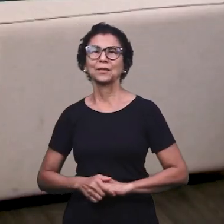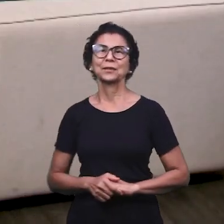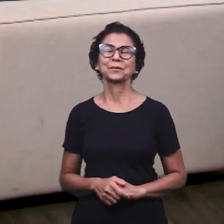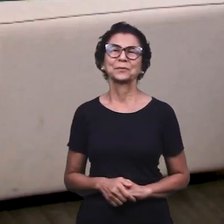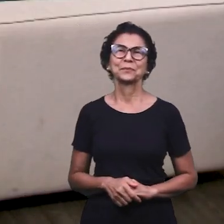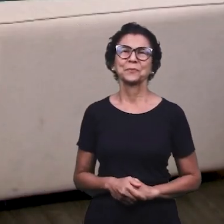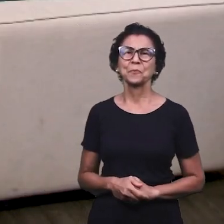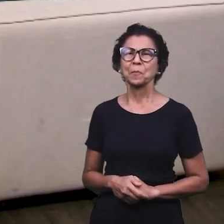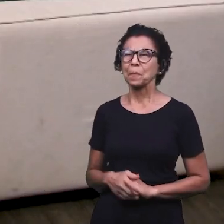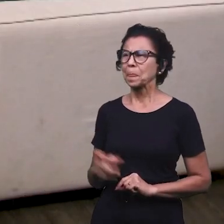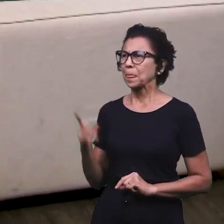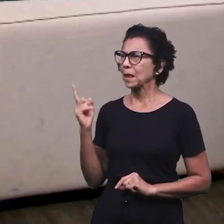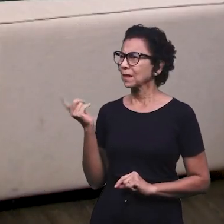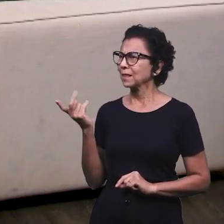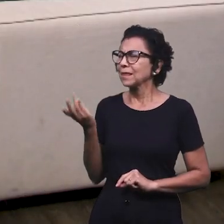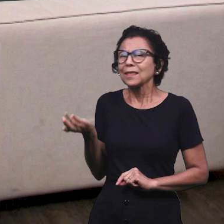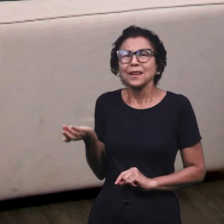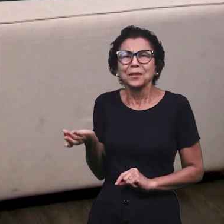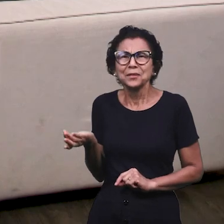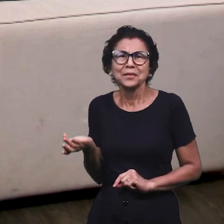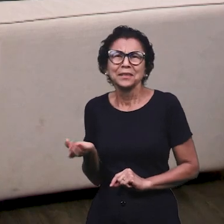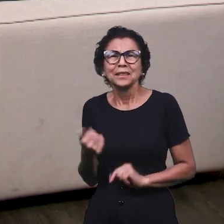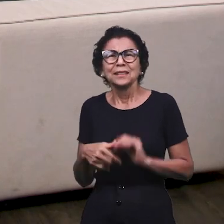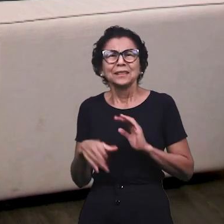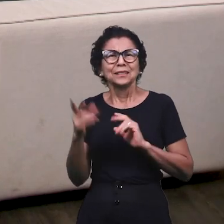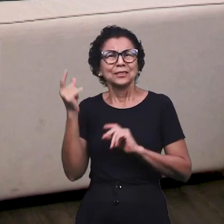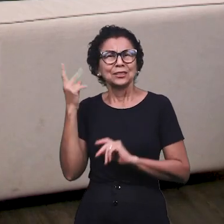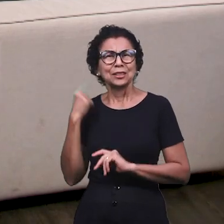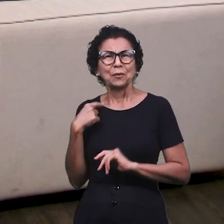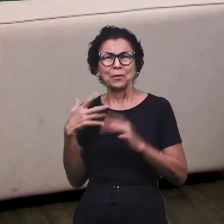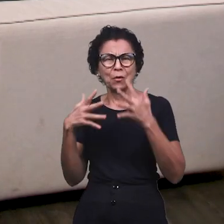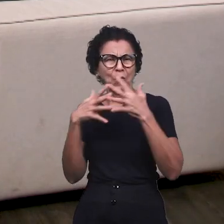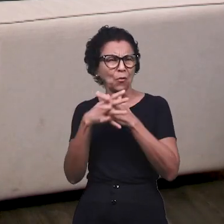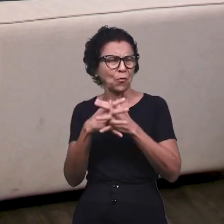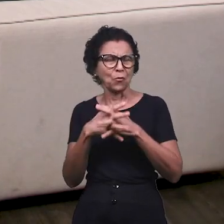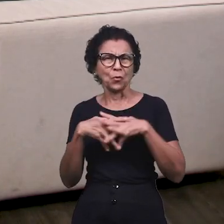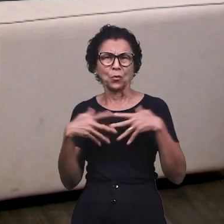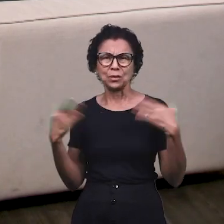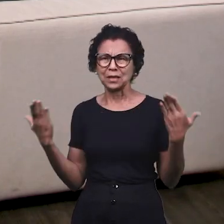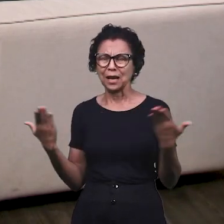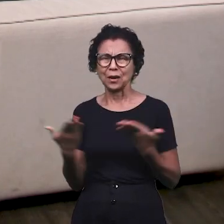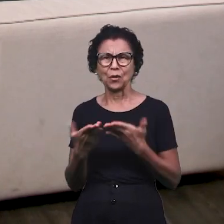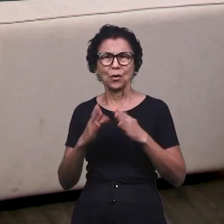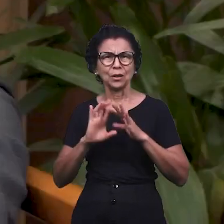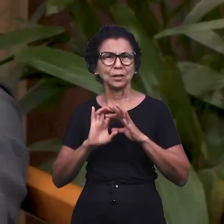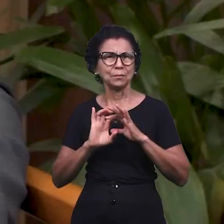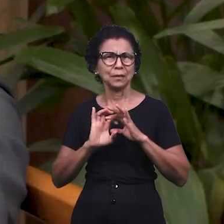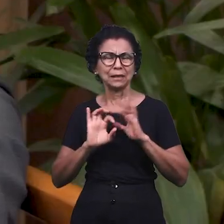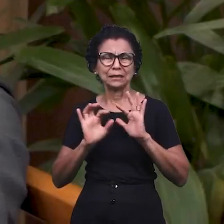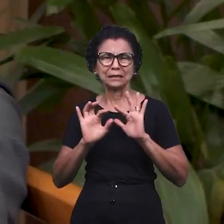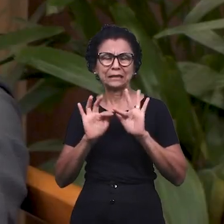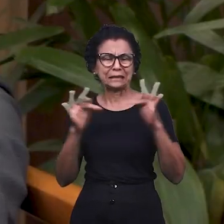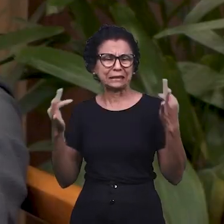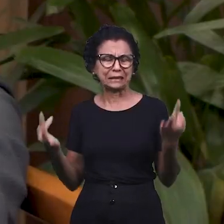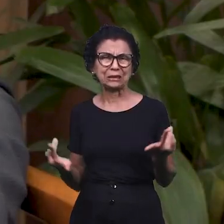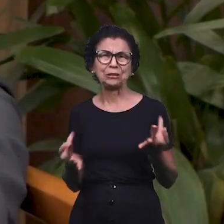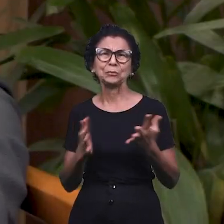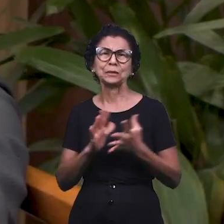Daniel, parece que o que era mais complexo acabou sendo simplificado também em termos de desembaraço fiscal e tudo mais, ou